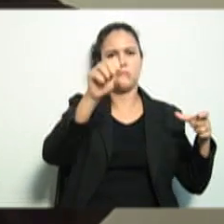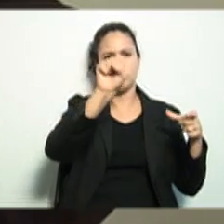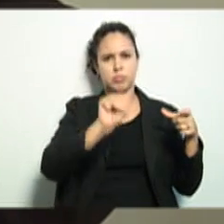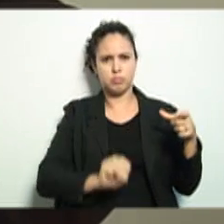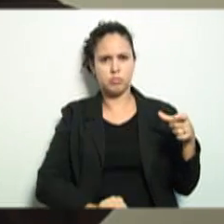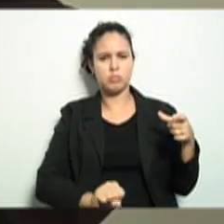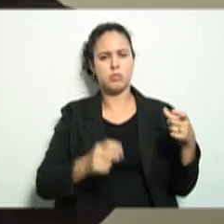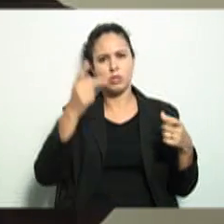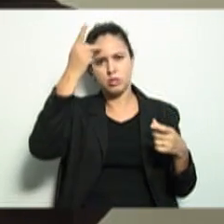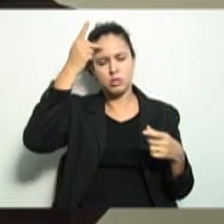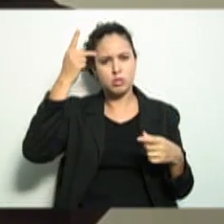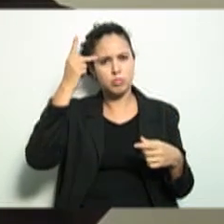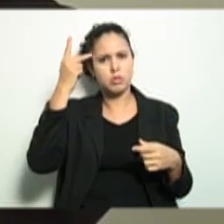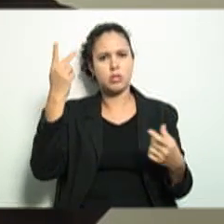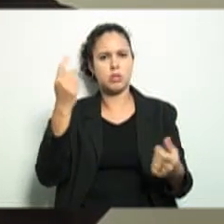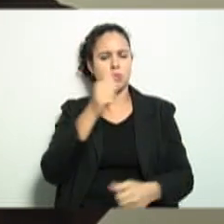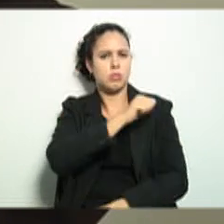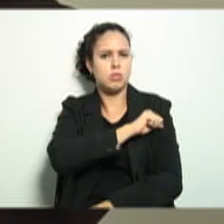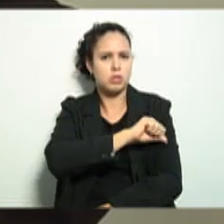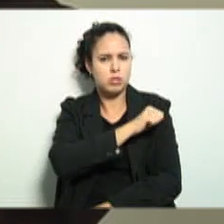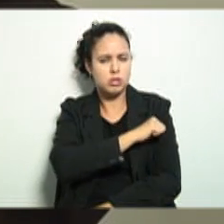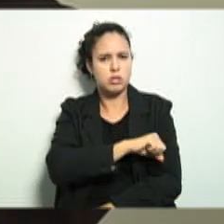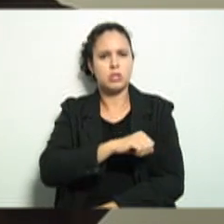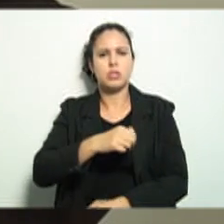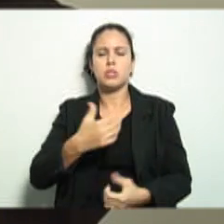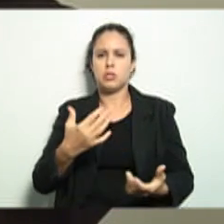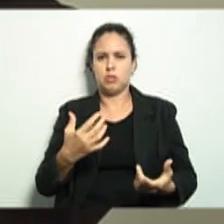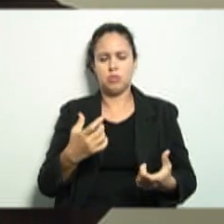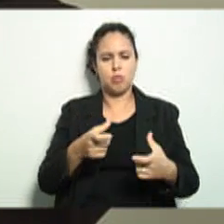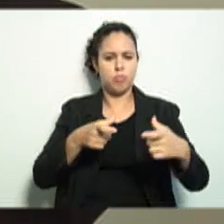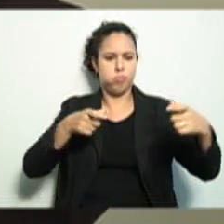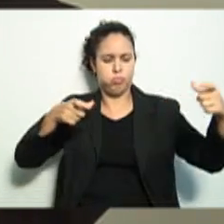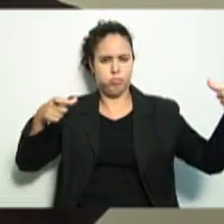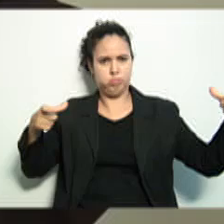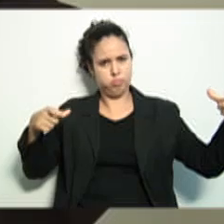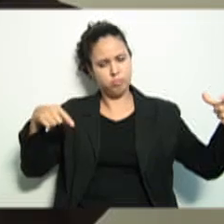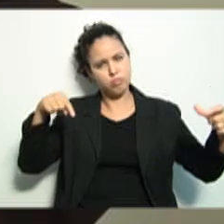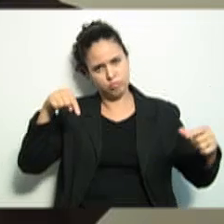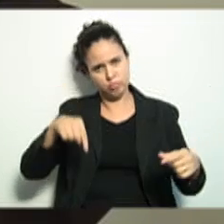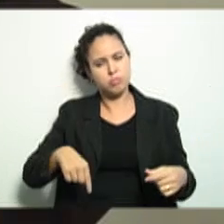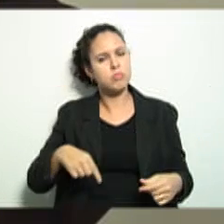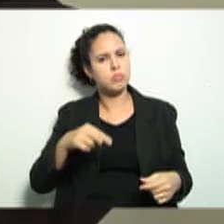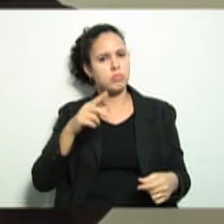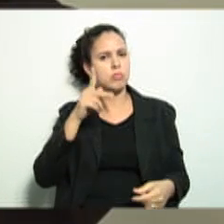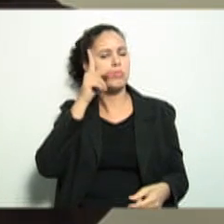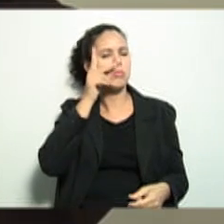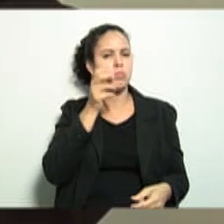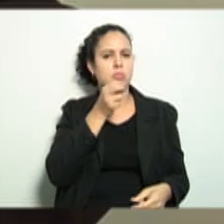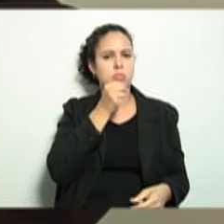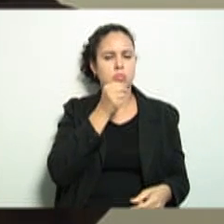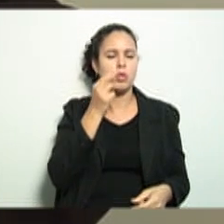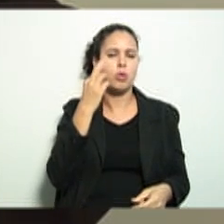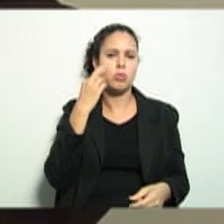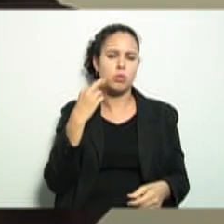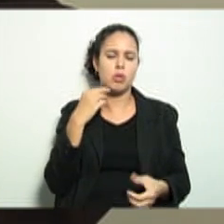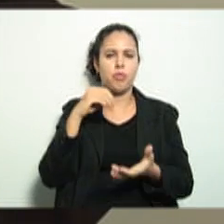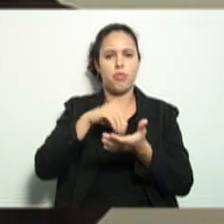disponibilidade de produtos e serviços. Isso é um entrave. Todavia,